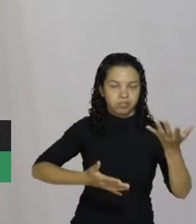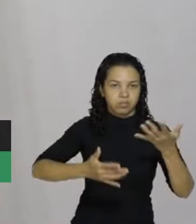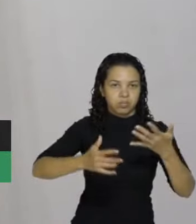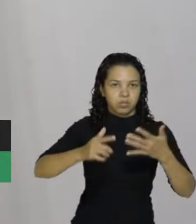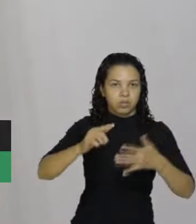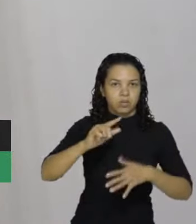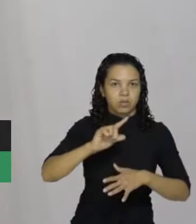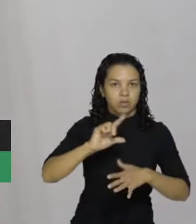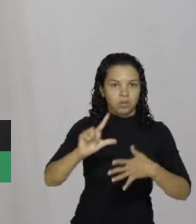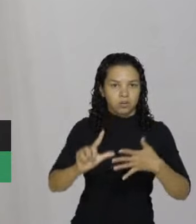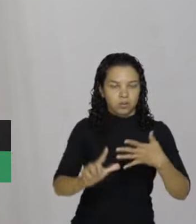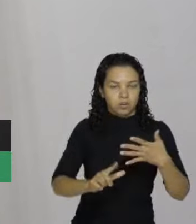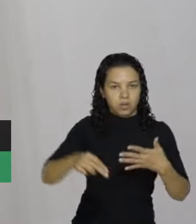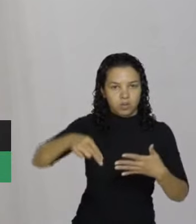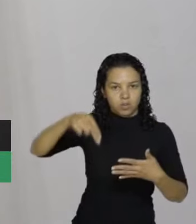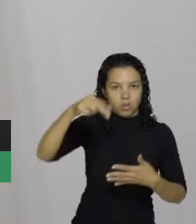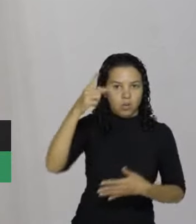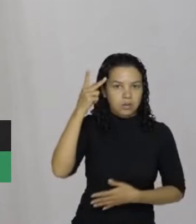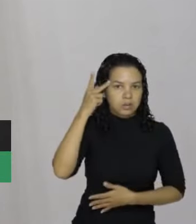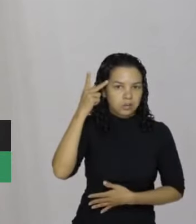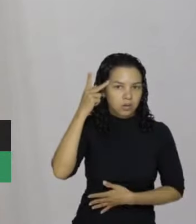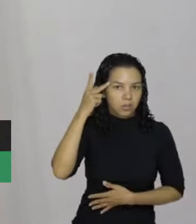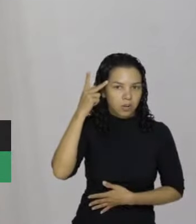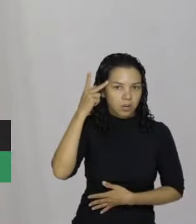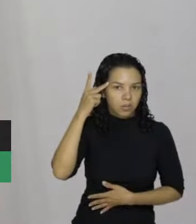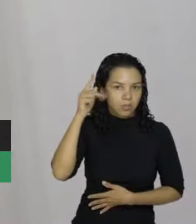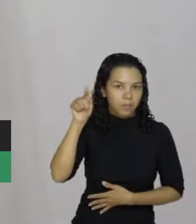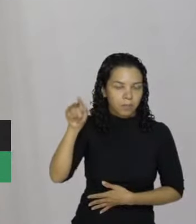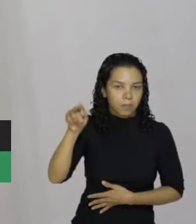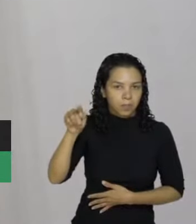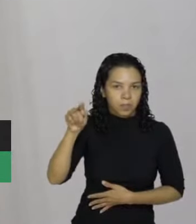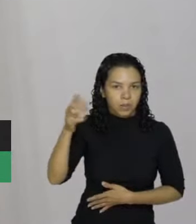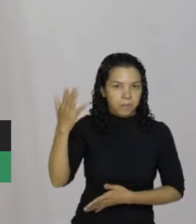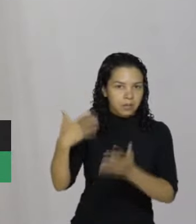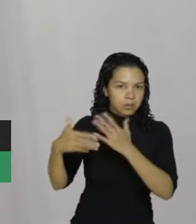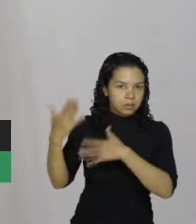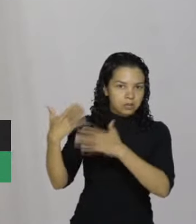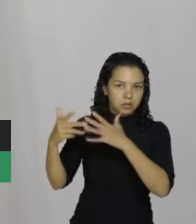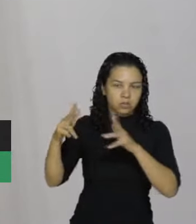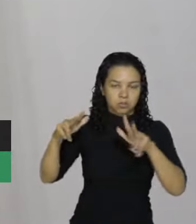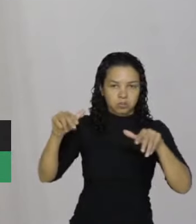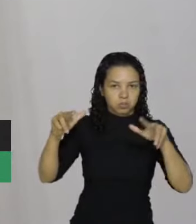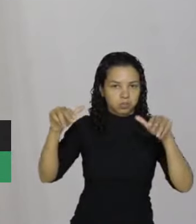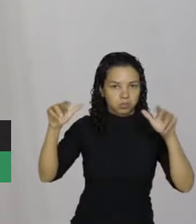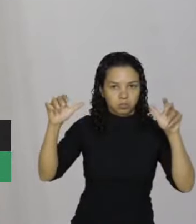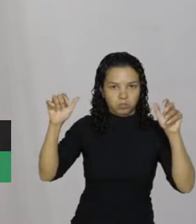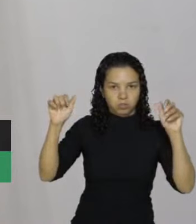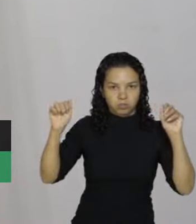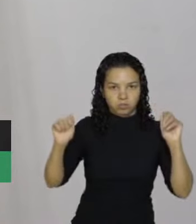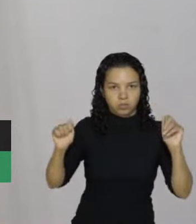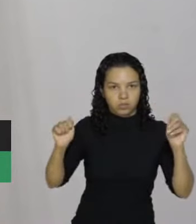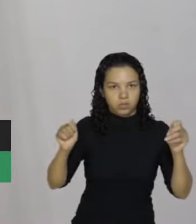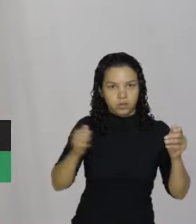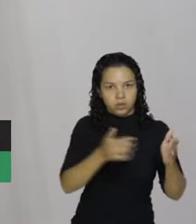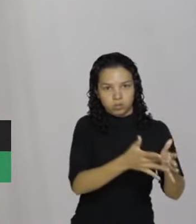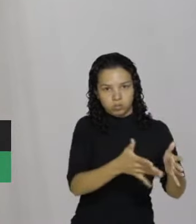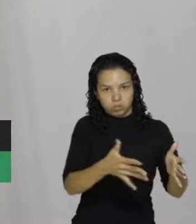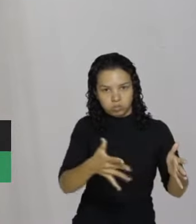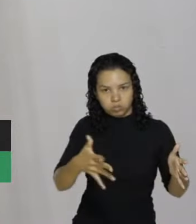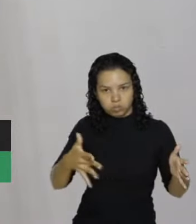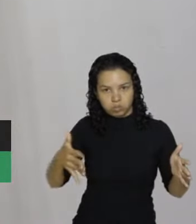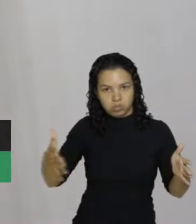Paulo, um evento nunca registrado antes, durante toda a